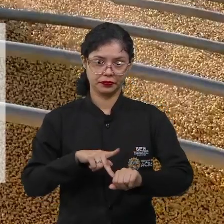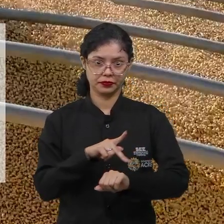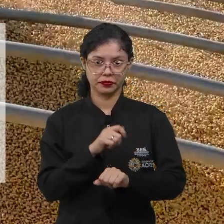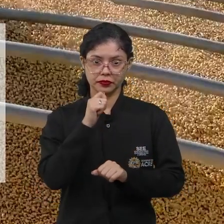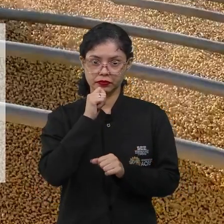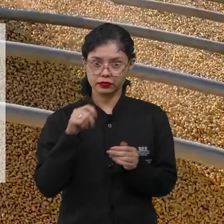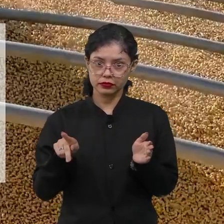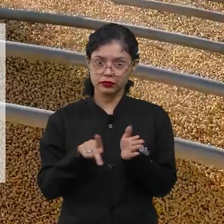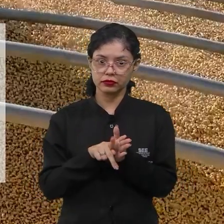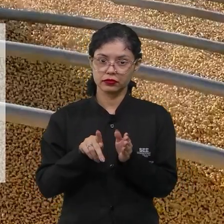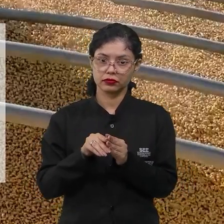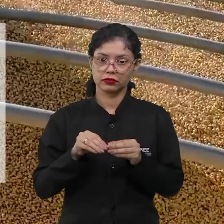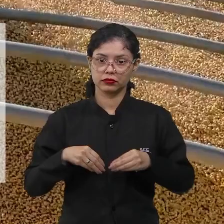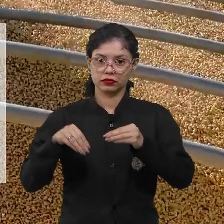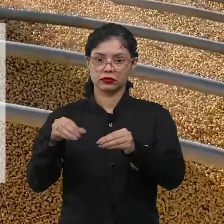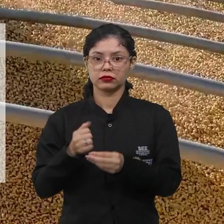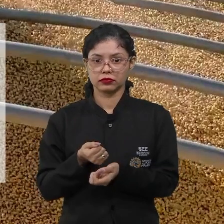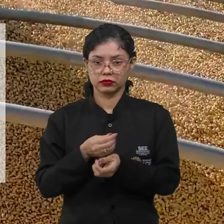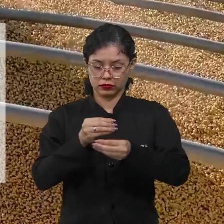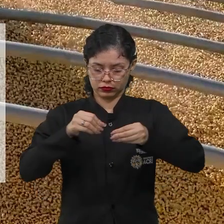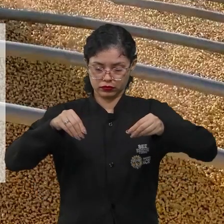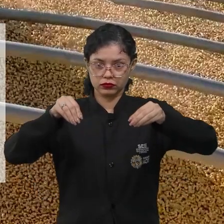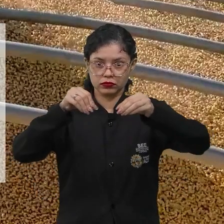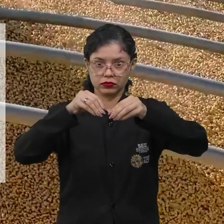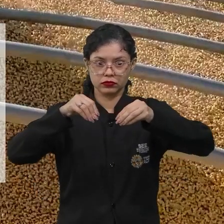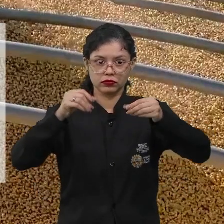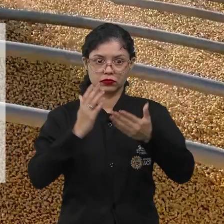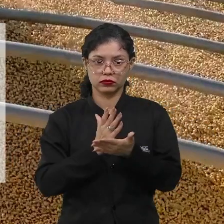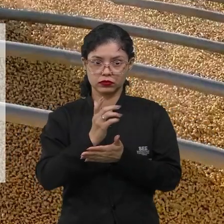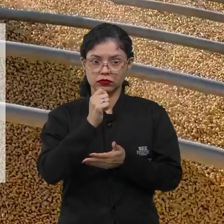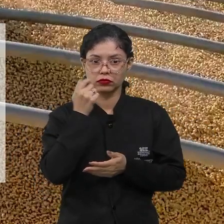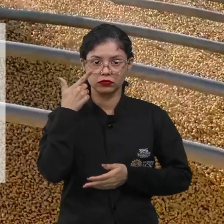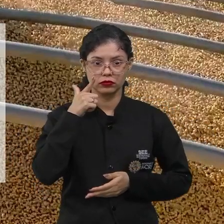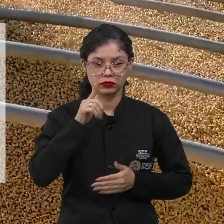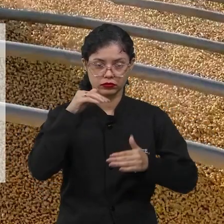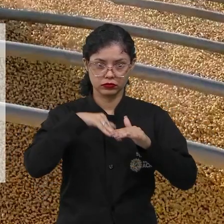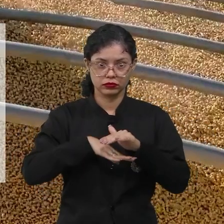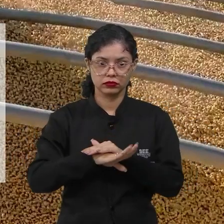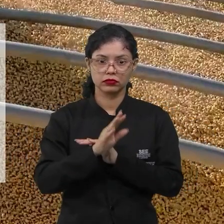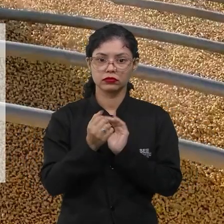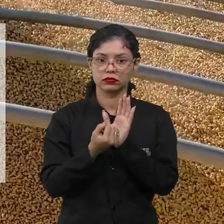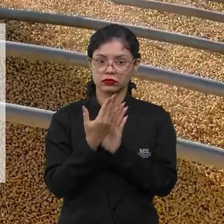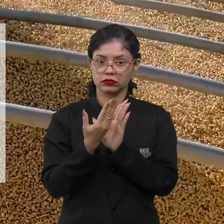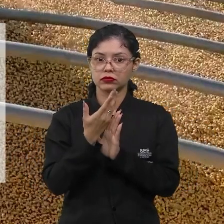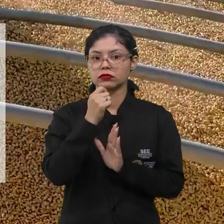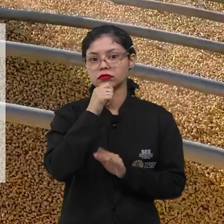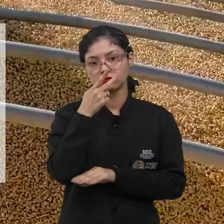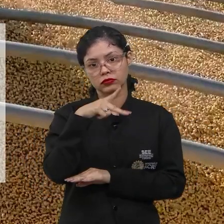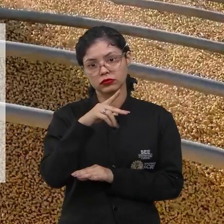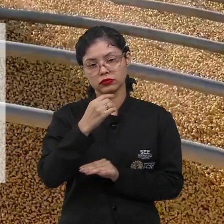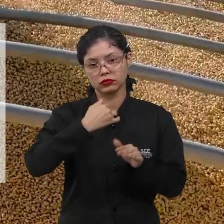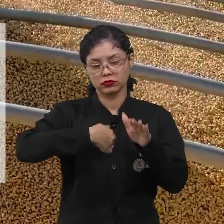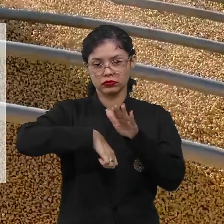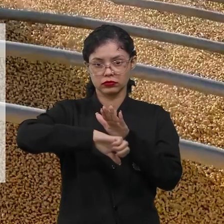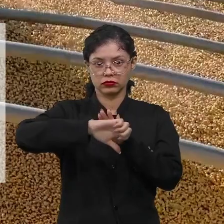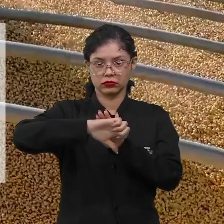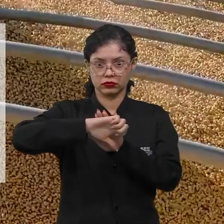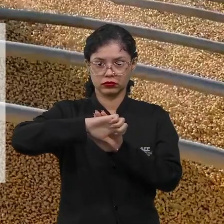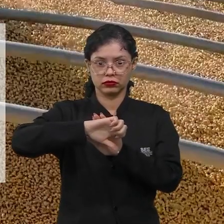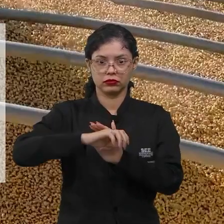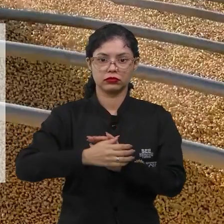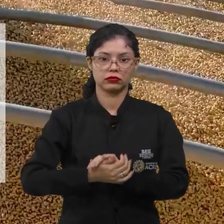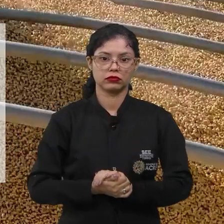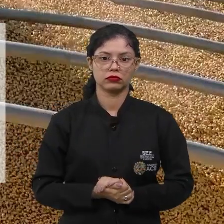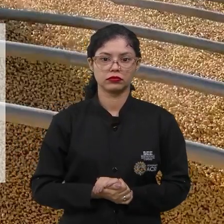que dependem de importação de grãos buscam garantir estoques, o que gera tensões em períodos